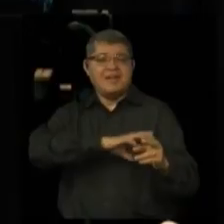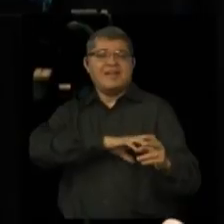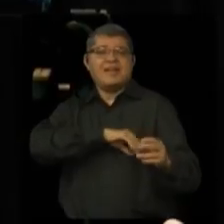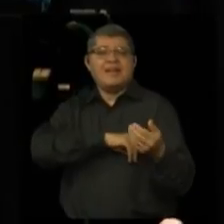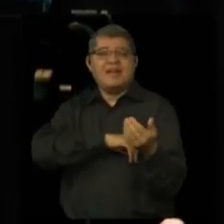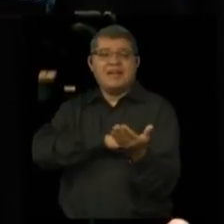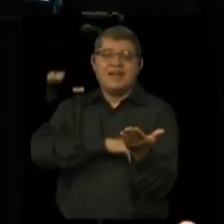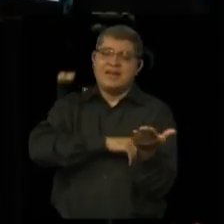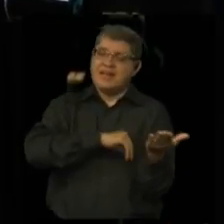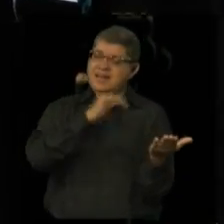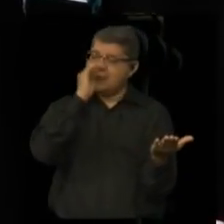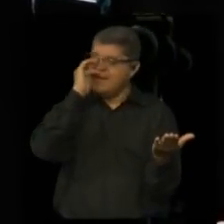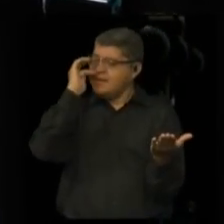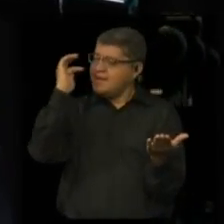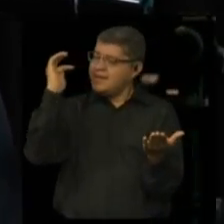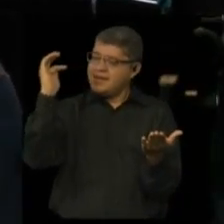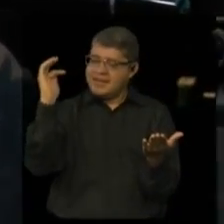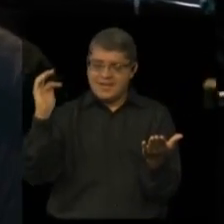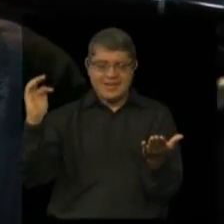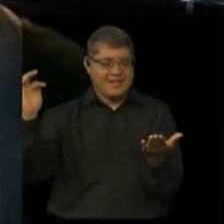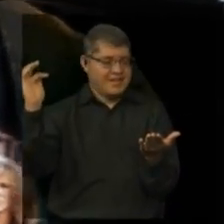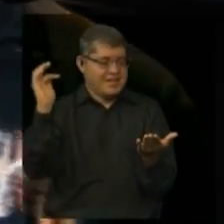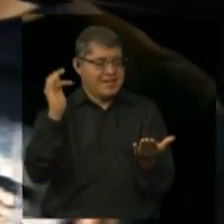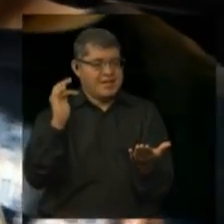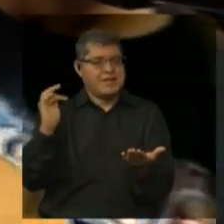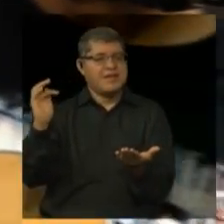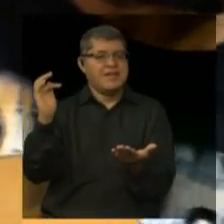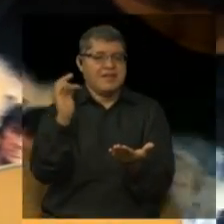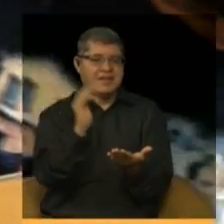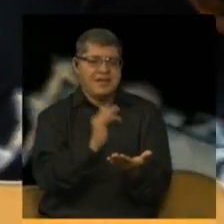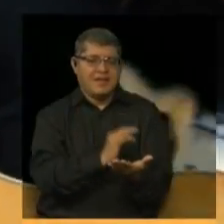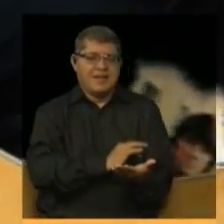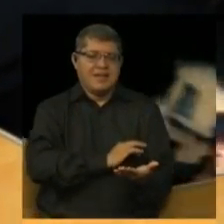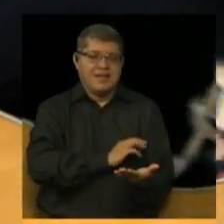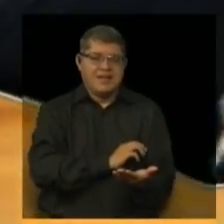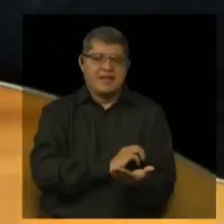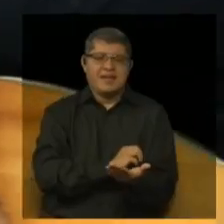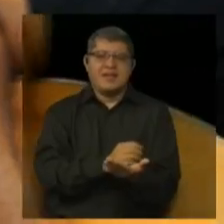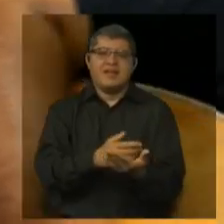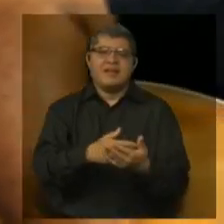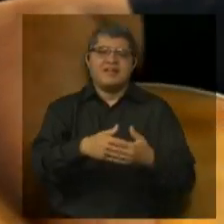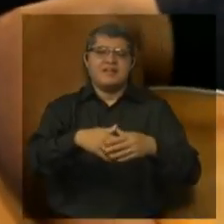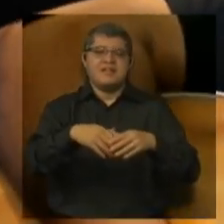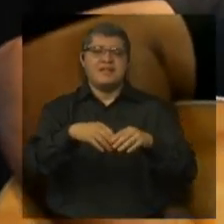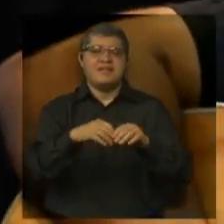é, assim meu amor é.